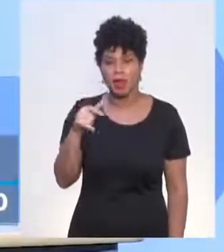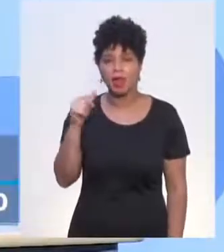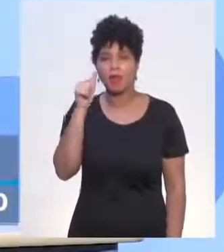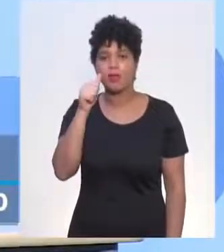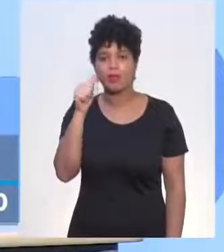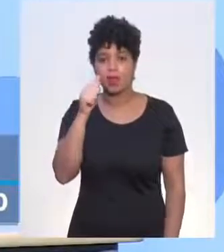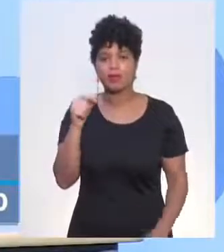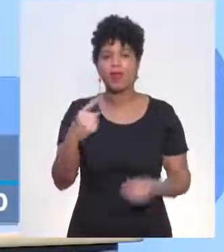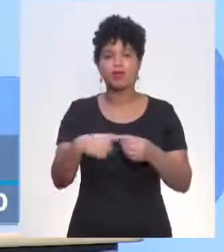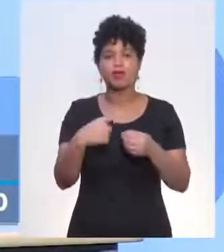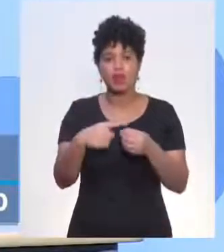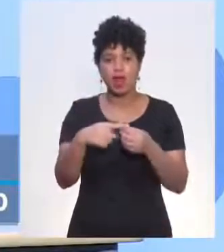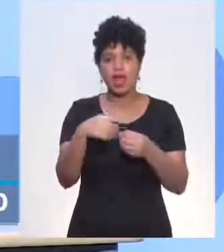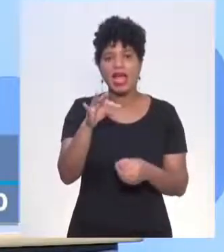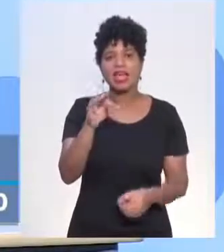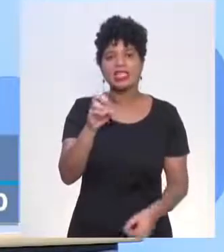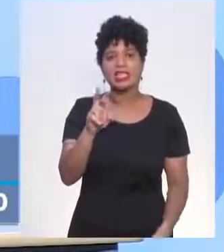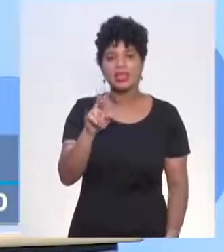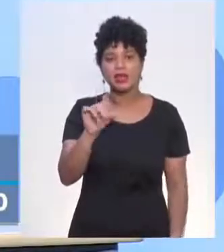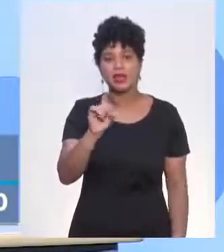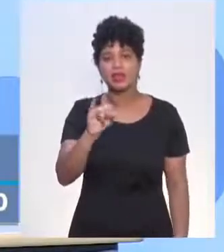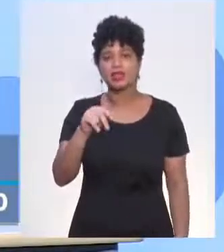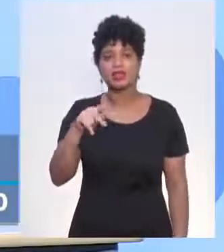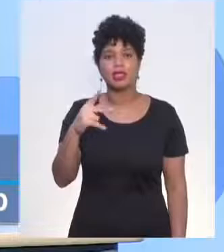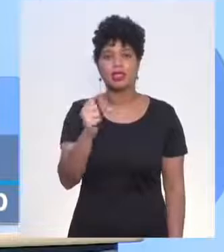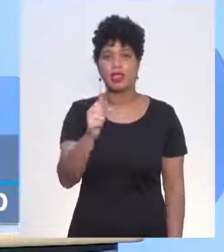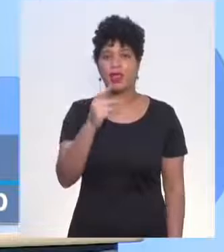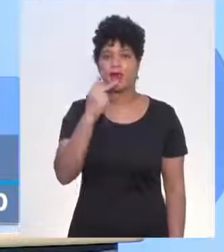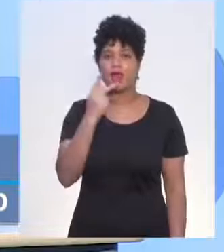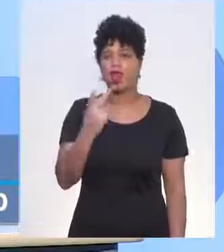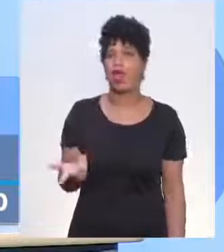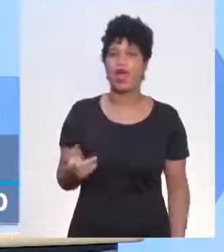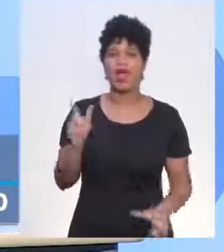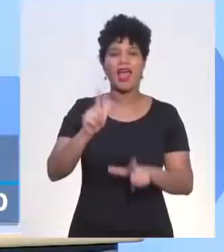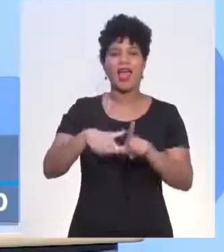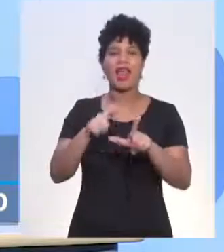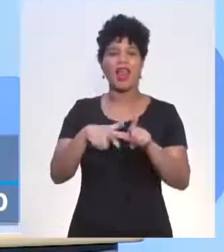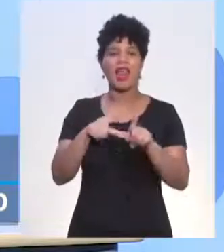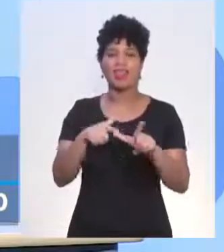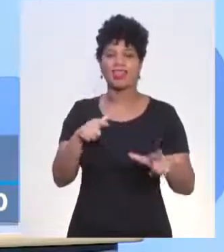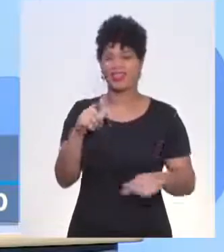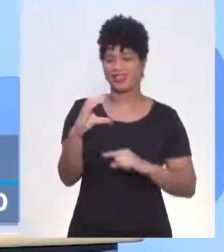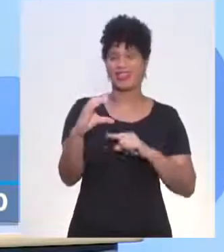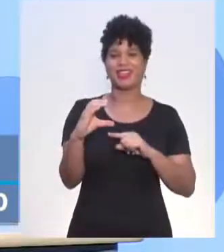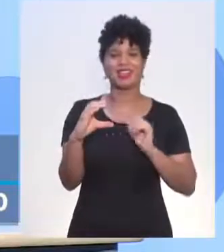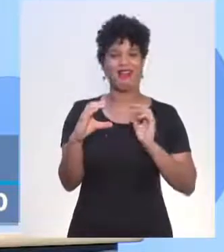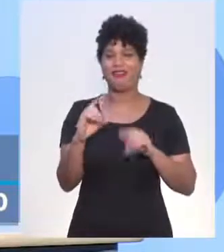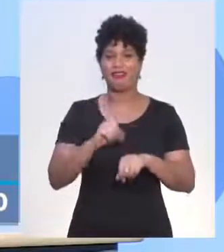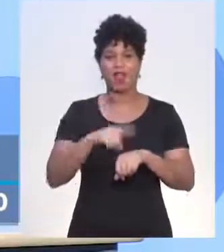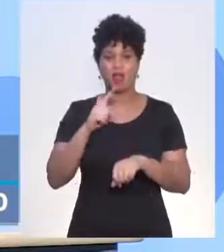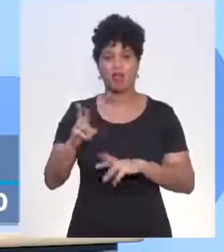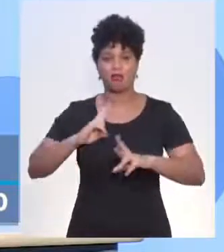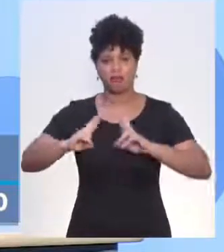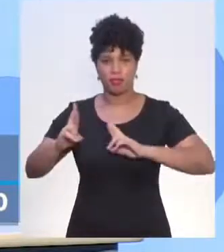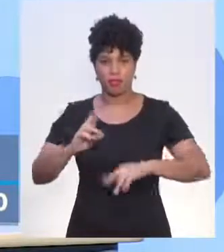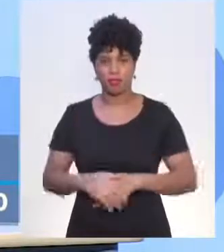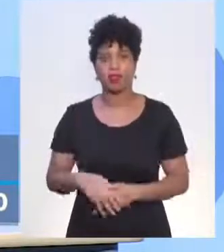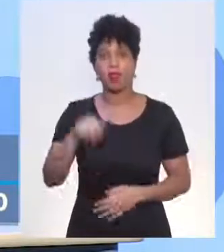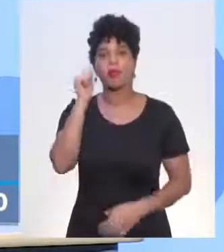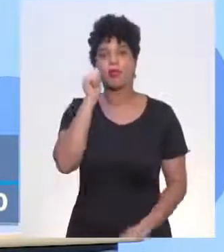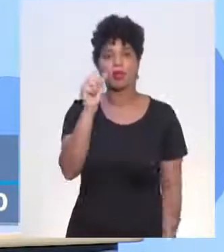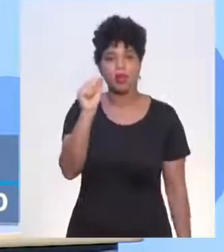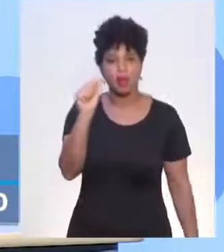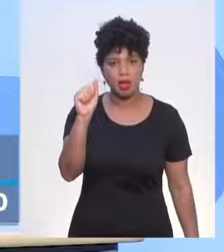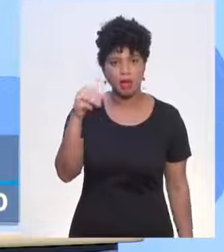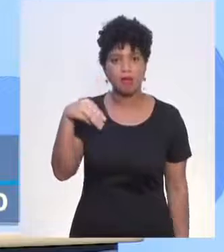Mantelli, ela já bateu o olho, já identificou e já falou, opa, professor Jonas, é o ponto C. Né? A Amanda,